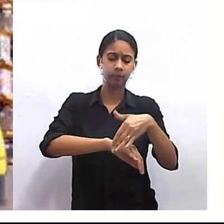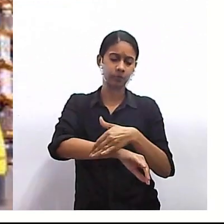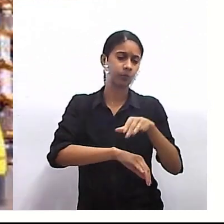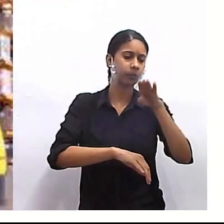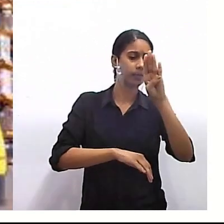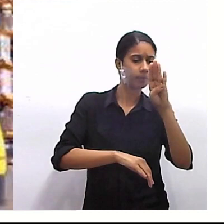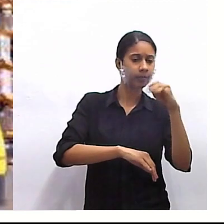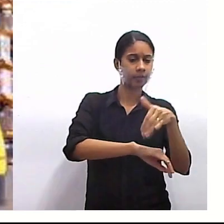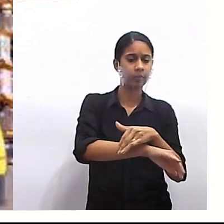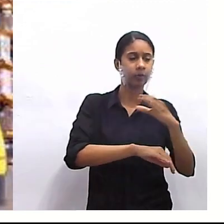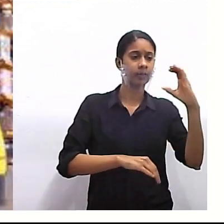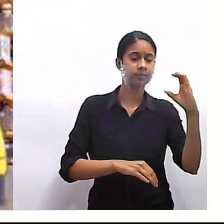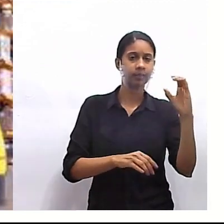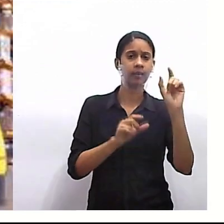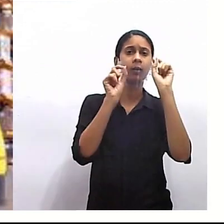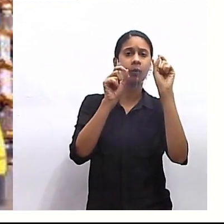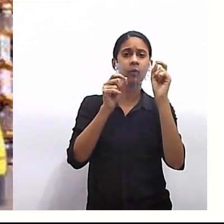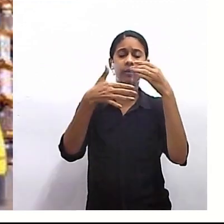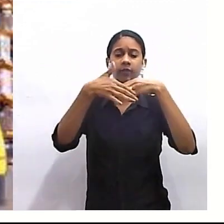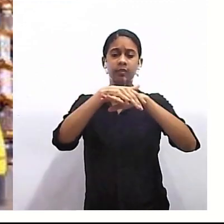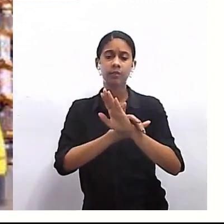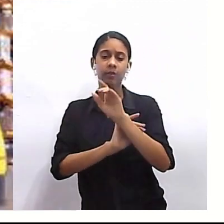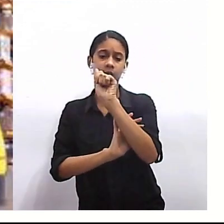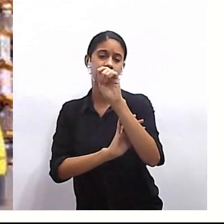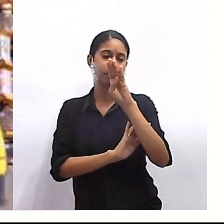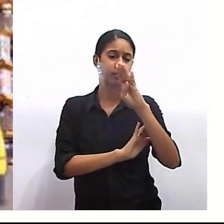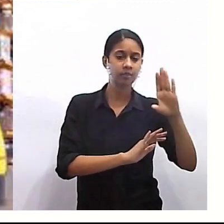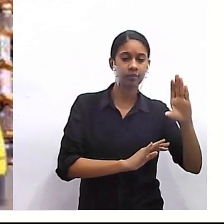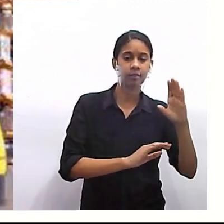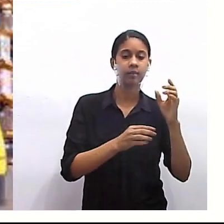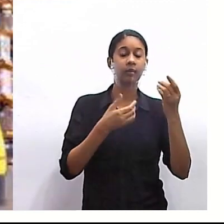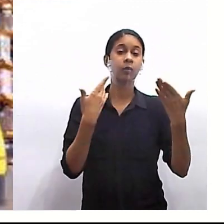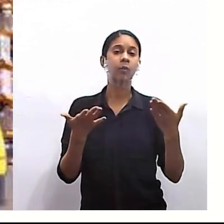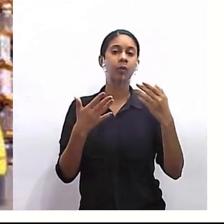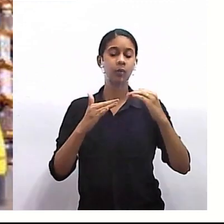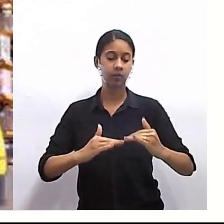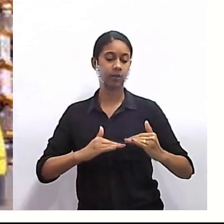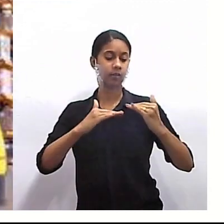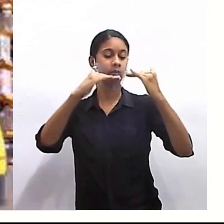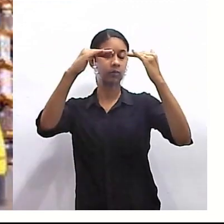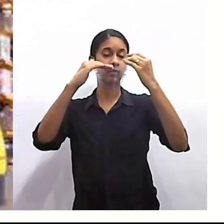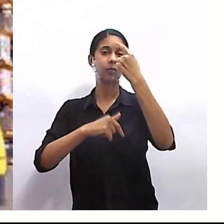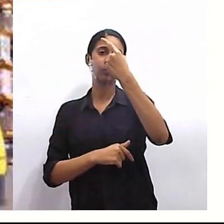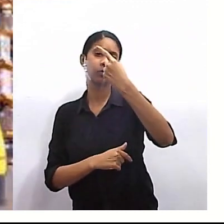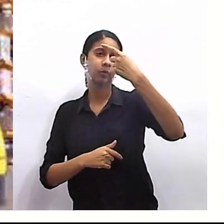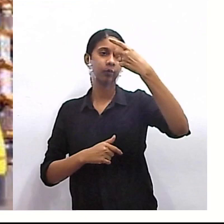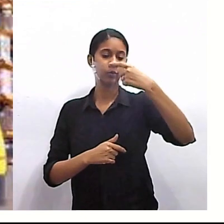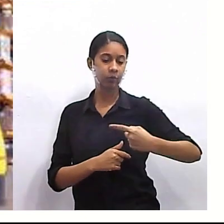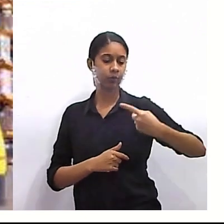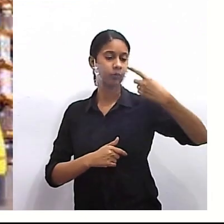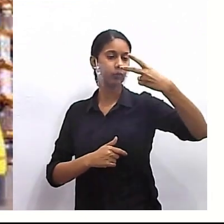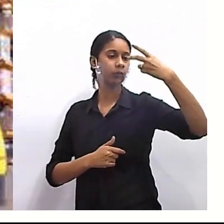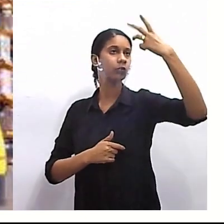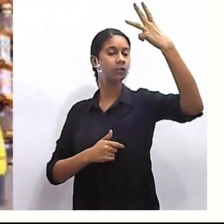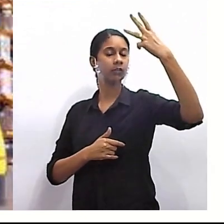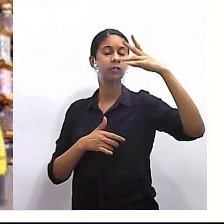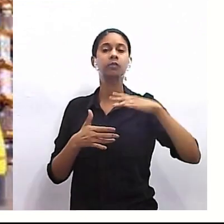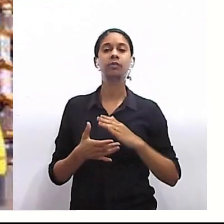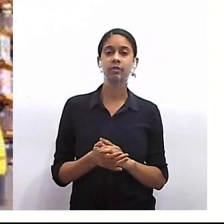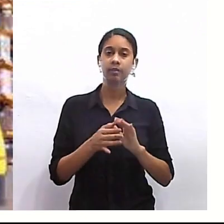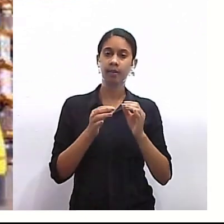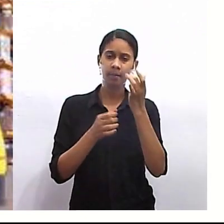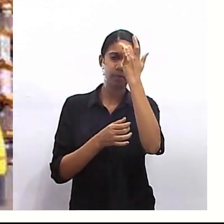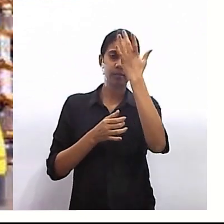C. Identificar os níveis, nível 1, nível 2, nível 3, para facilitar o fluxo dos produtos de armazenagem,